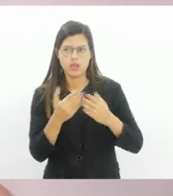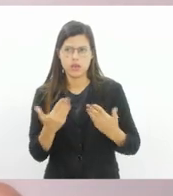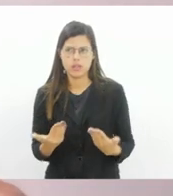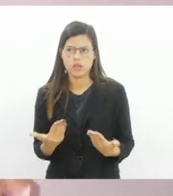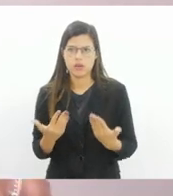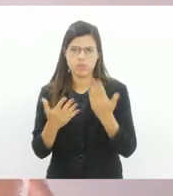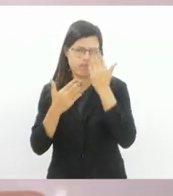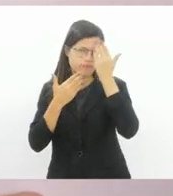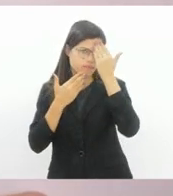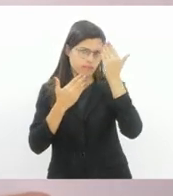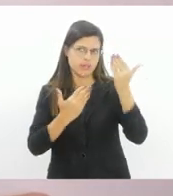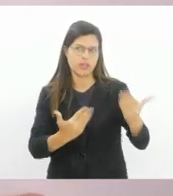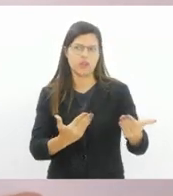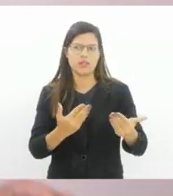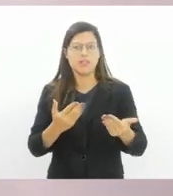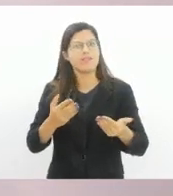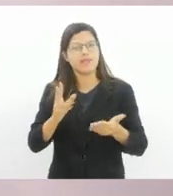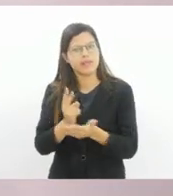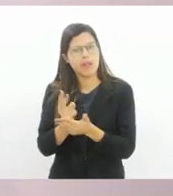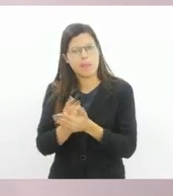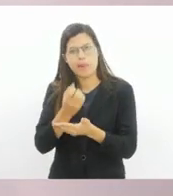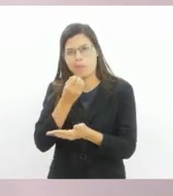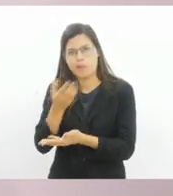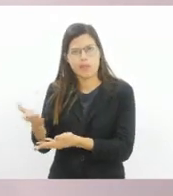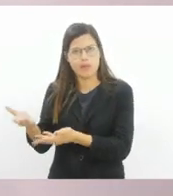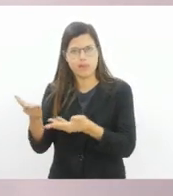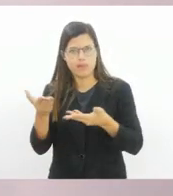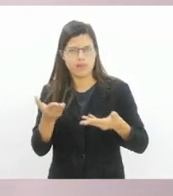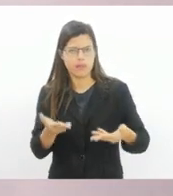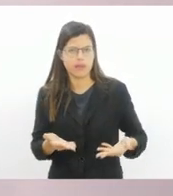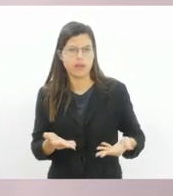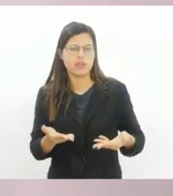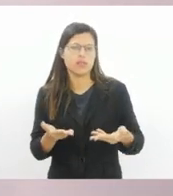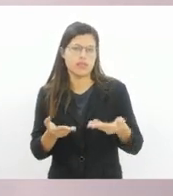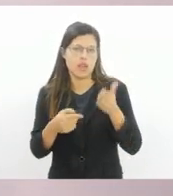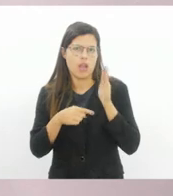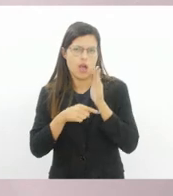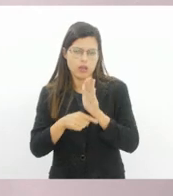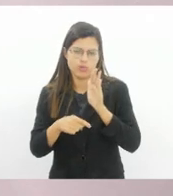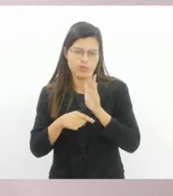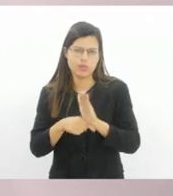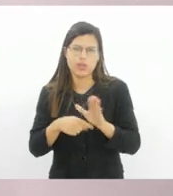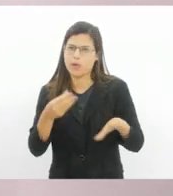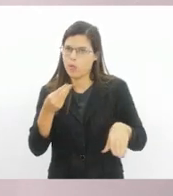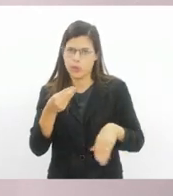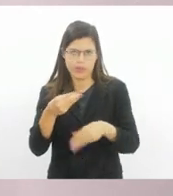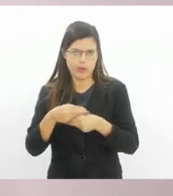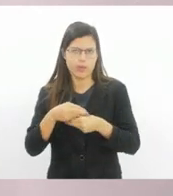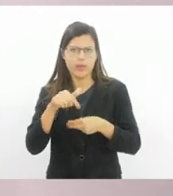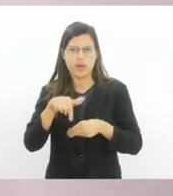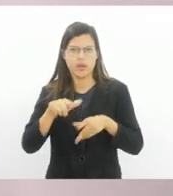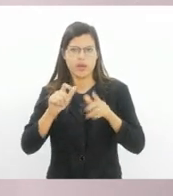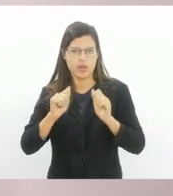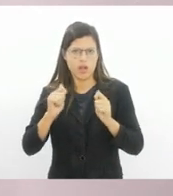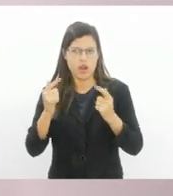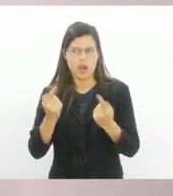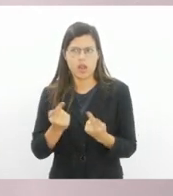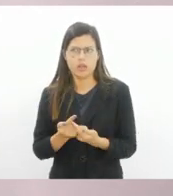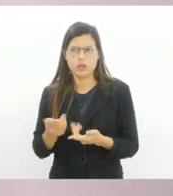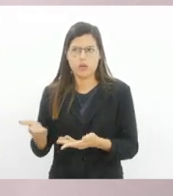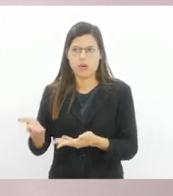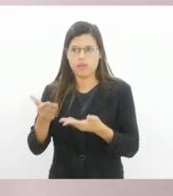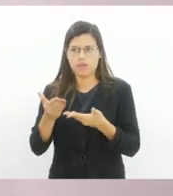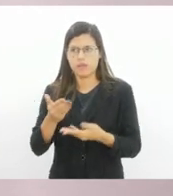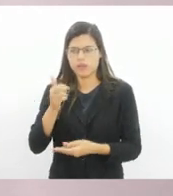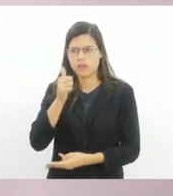a senhora é sempre bem-vinda a contribuir conosco aqui nessa Casa de Leis. E convido agora a